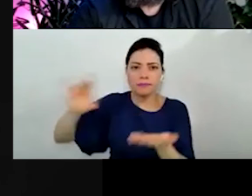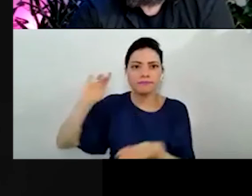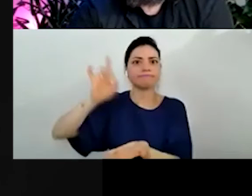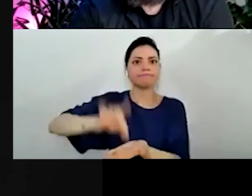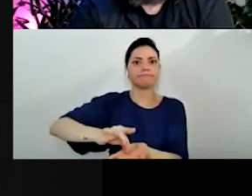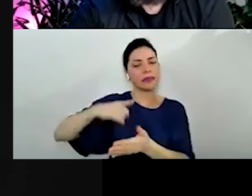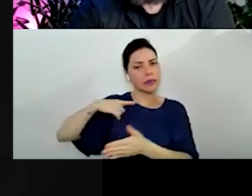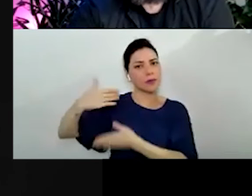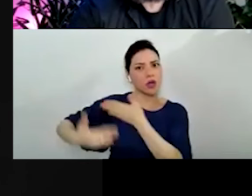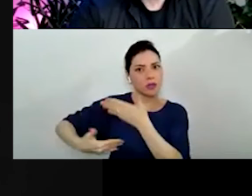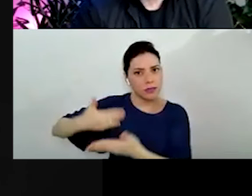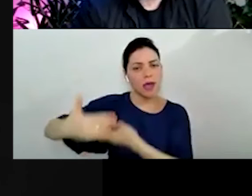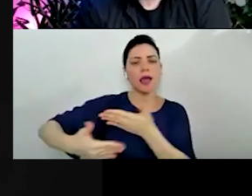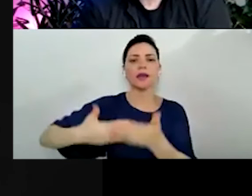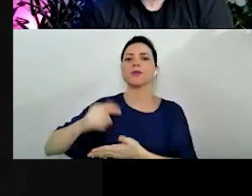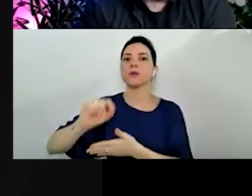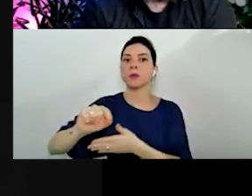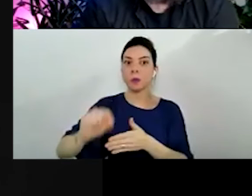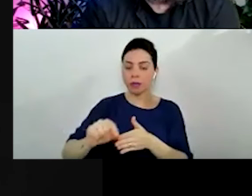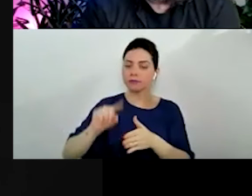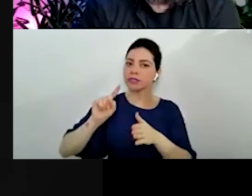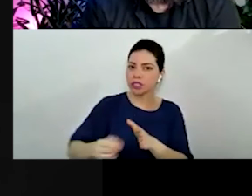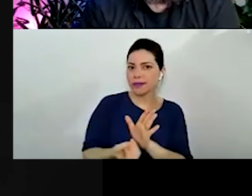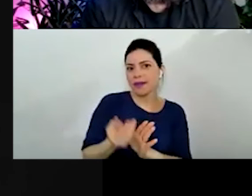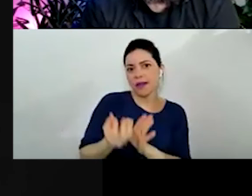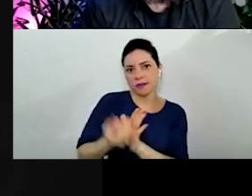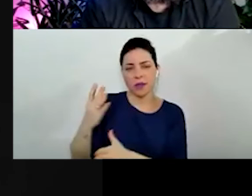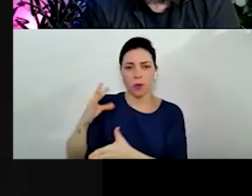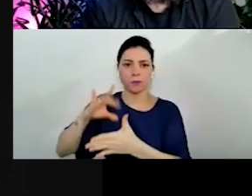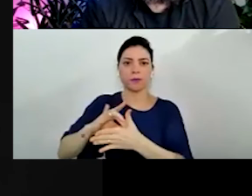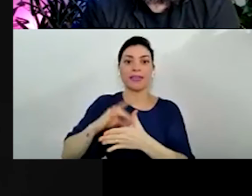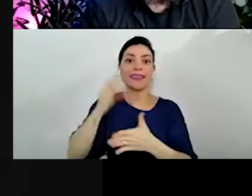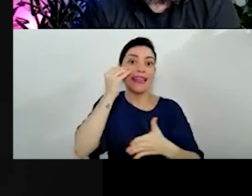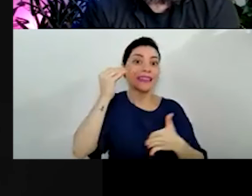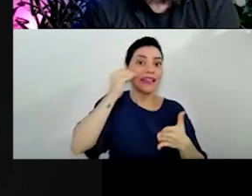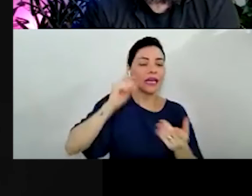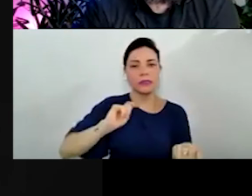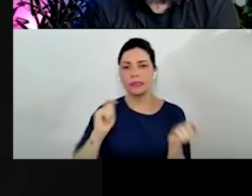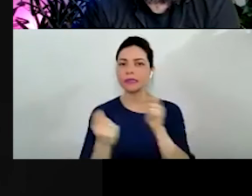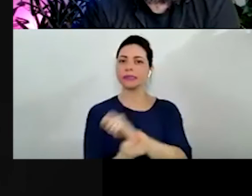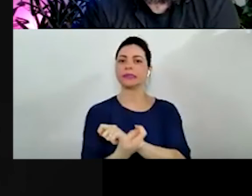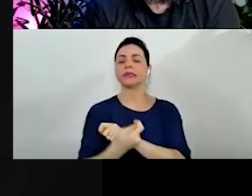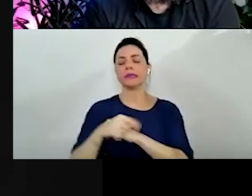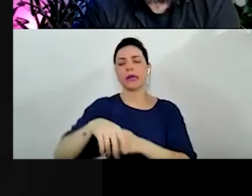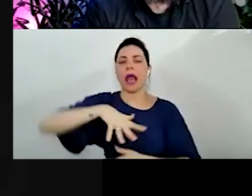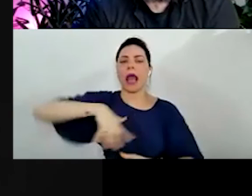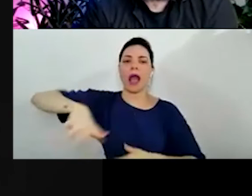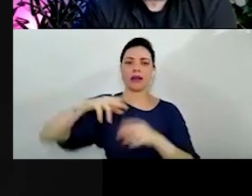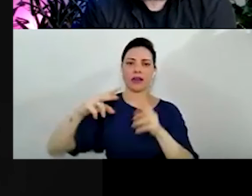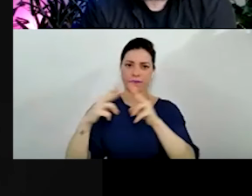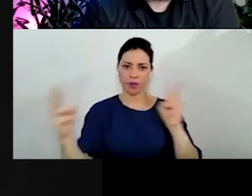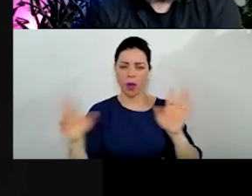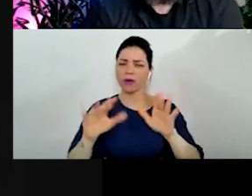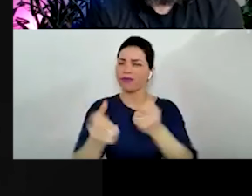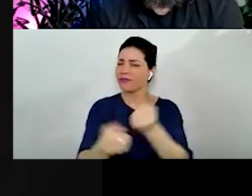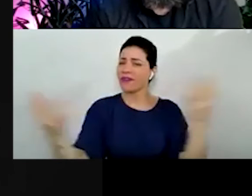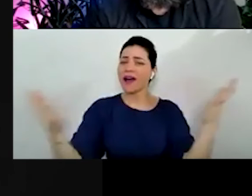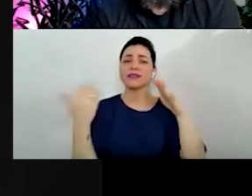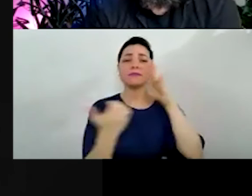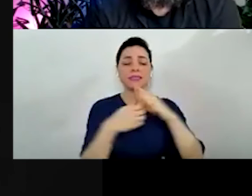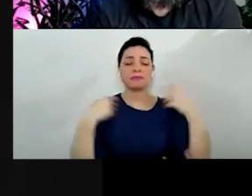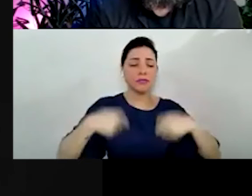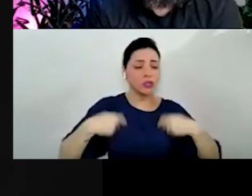possuem processos e serviços físicos estão tentando passar para mudar digital ainda mais agora no nosso contexto da pandemia quantas empresas não